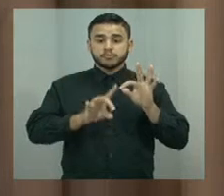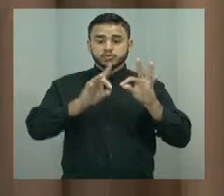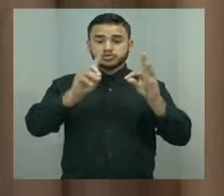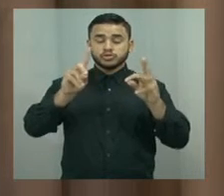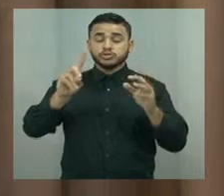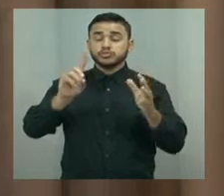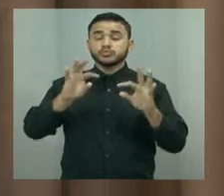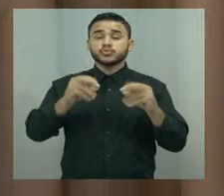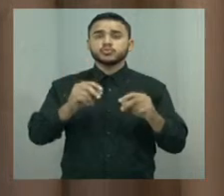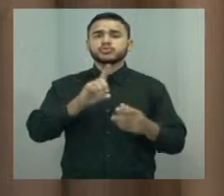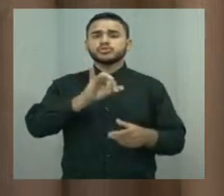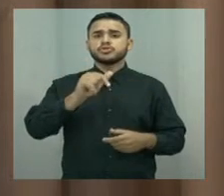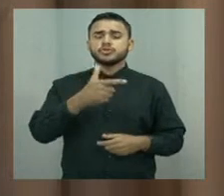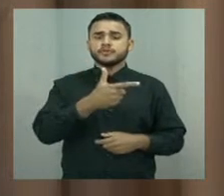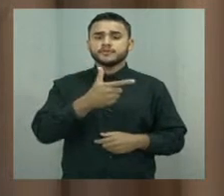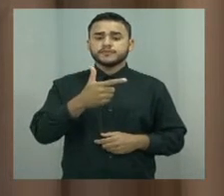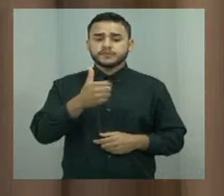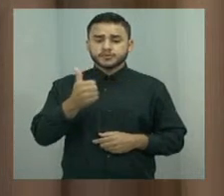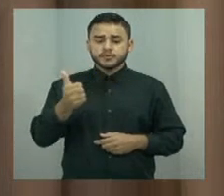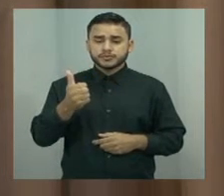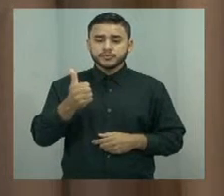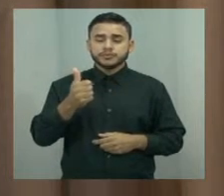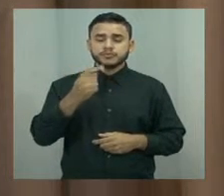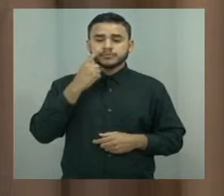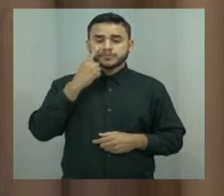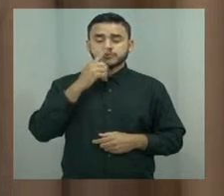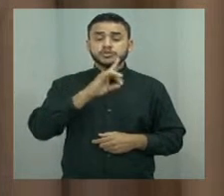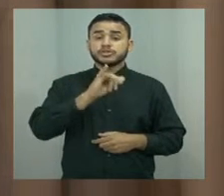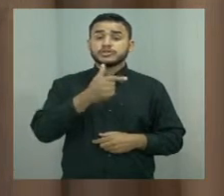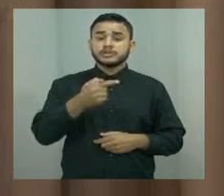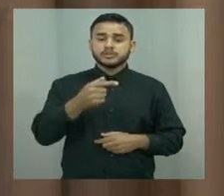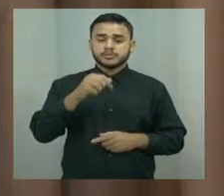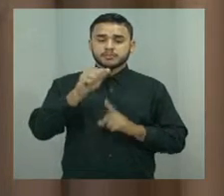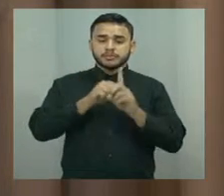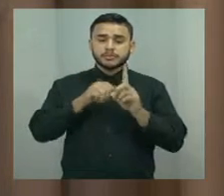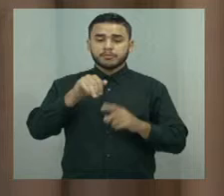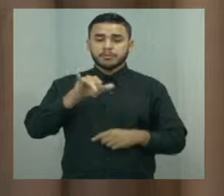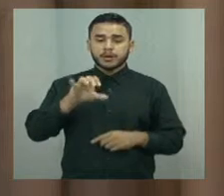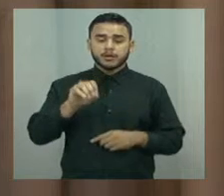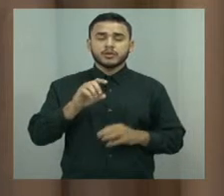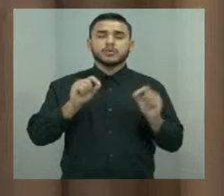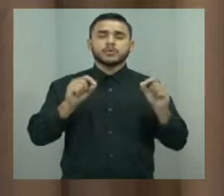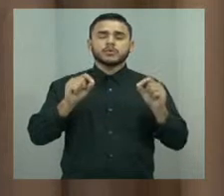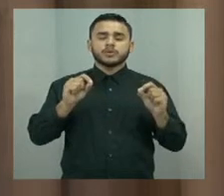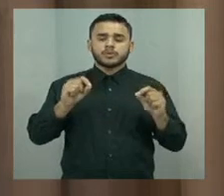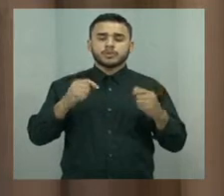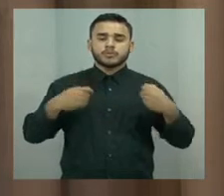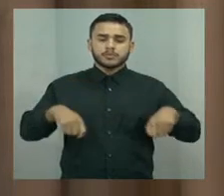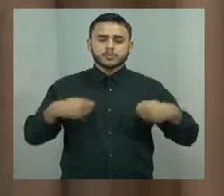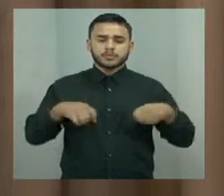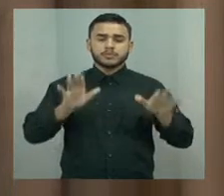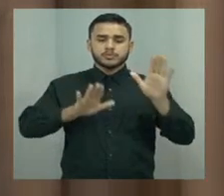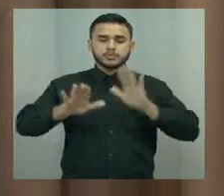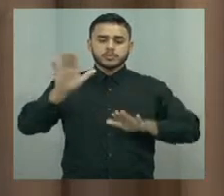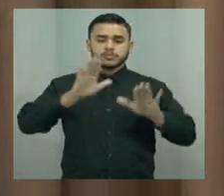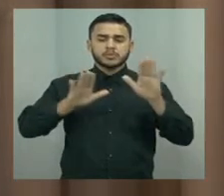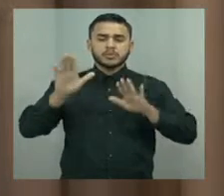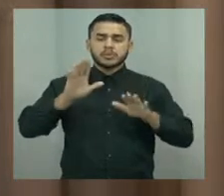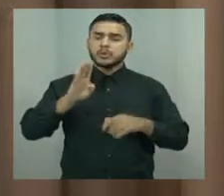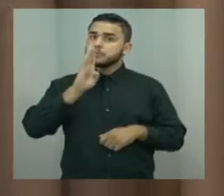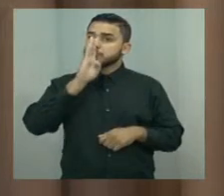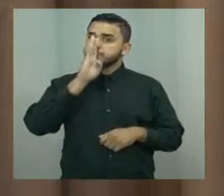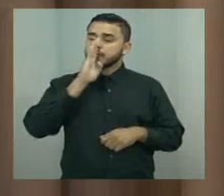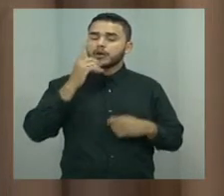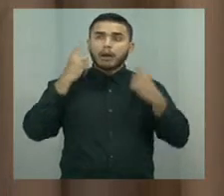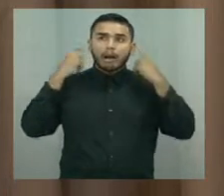dia 7 de maio, né, onde vem de trabalhar essa conscientização da importância do cuidado. Por que